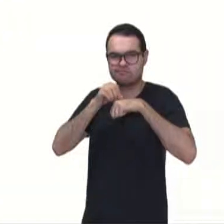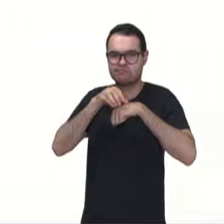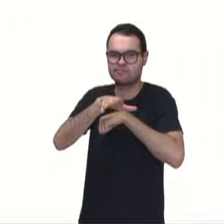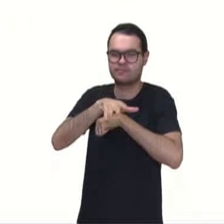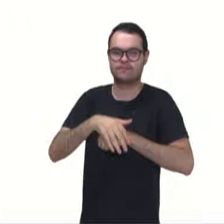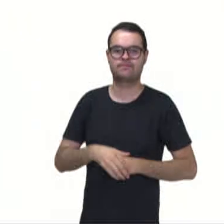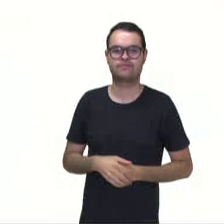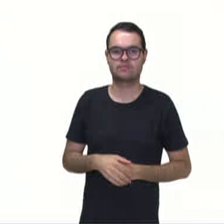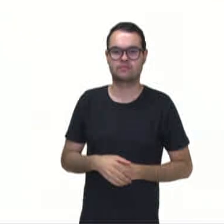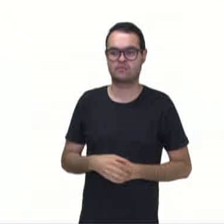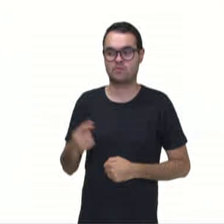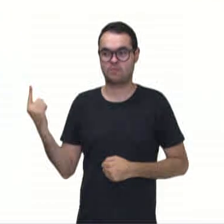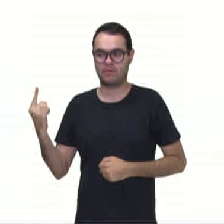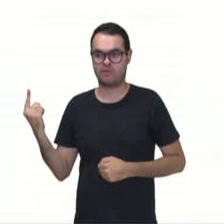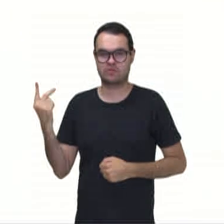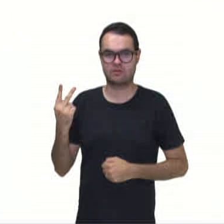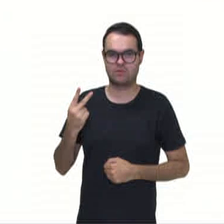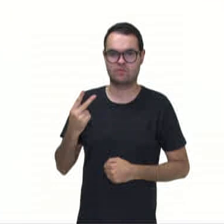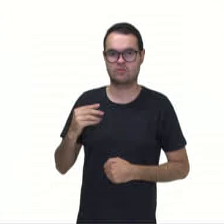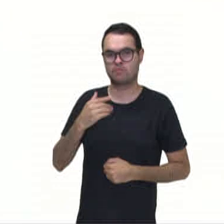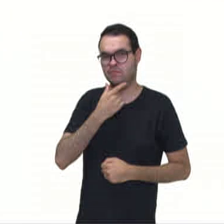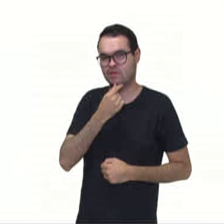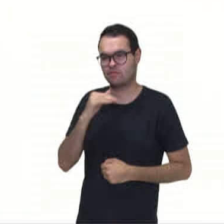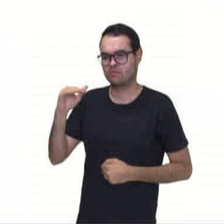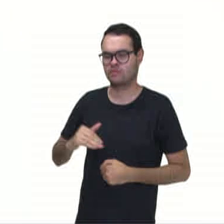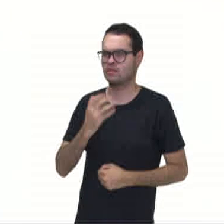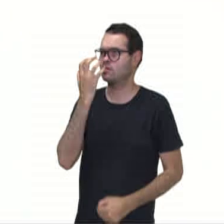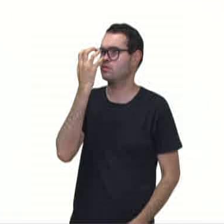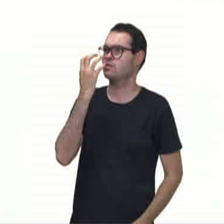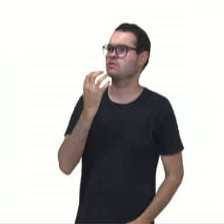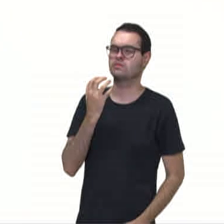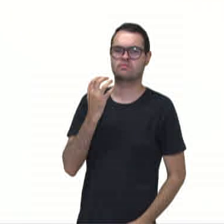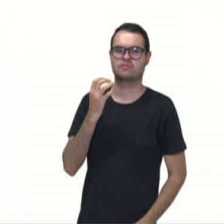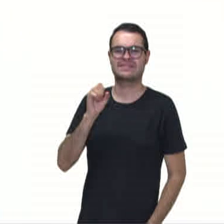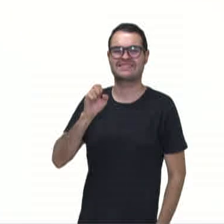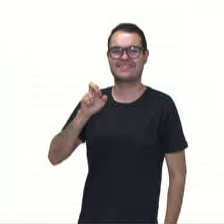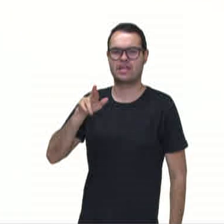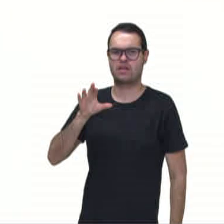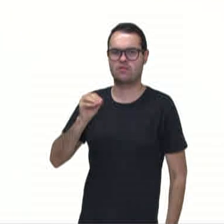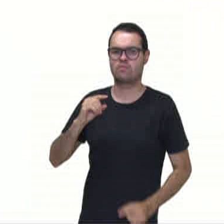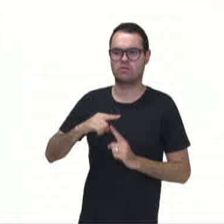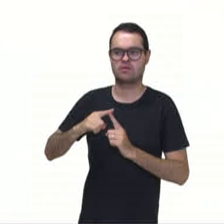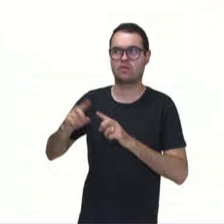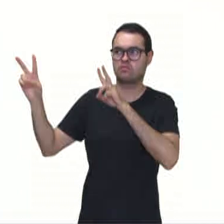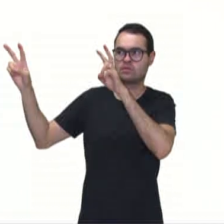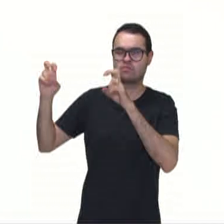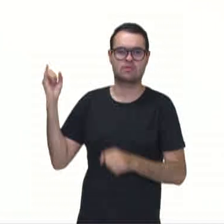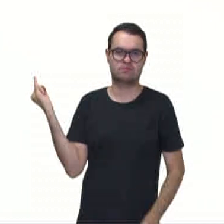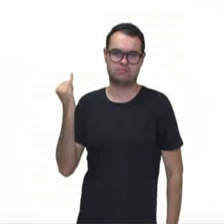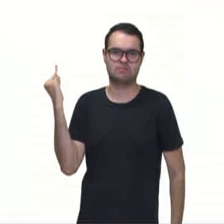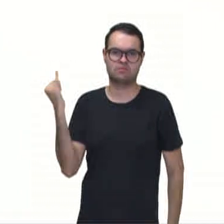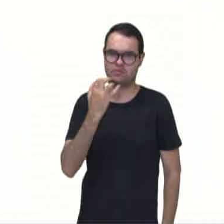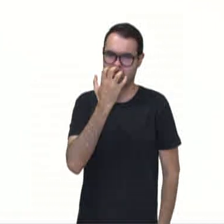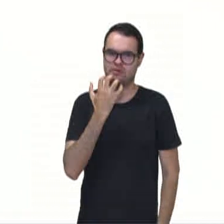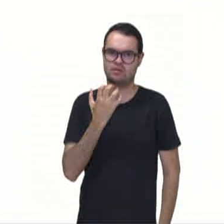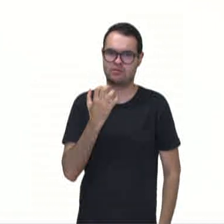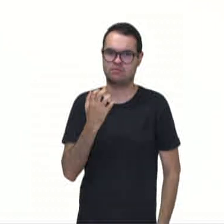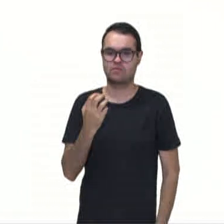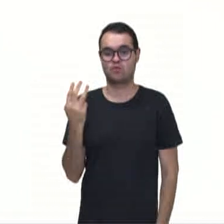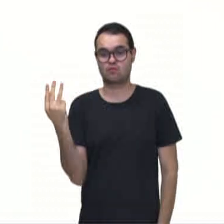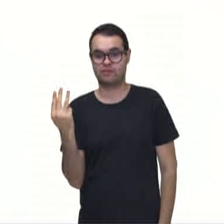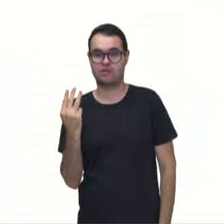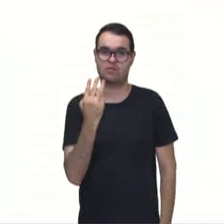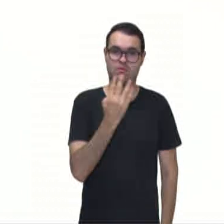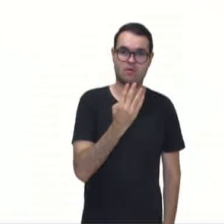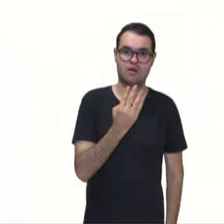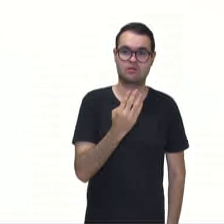2 primeiros quadrinhos, Armandinho está sério, pois o tema tratado é de muita seriedade. Nos 2 últimos quadrinhos, o